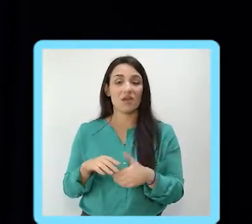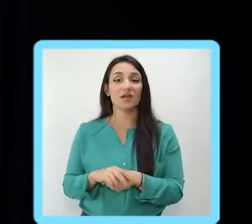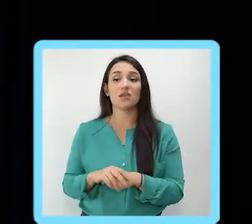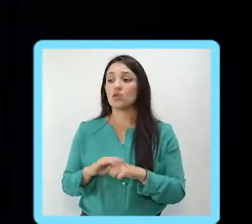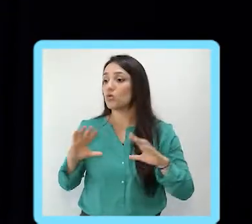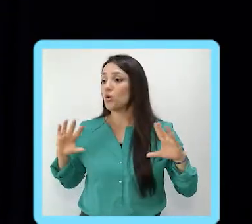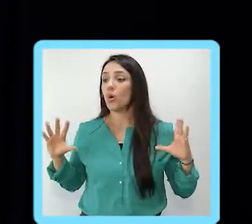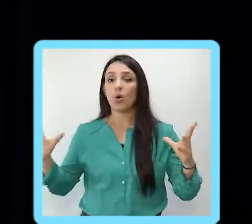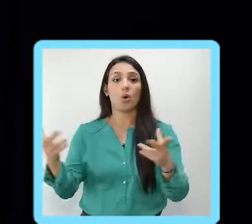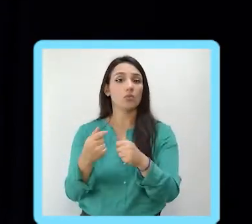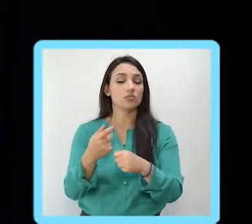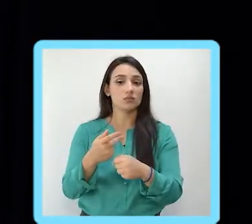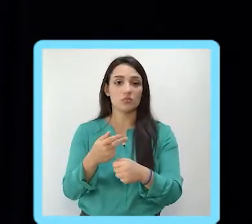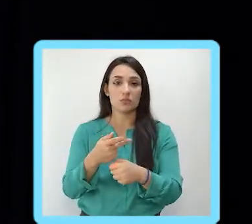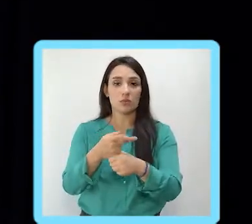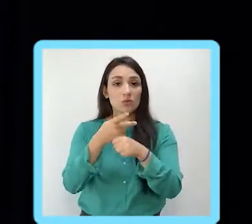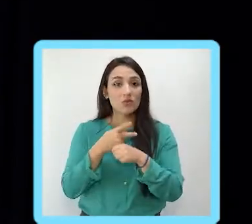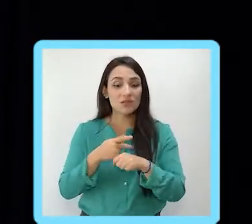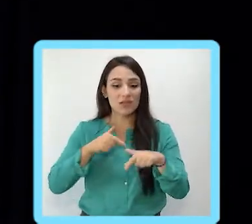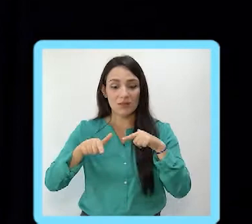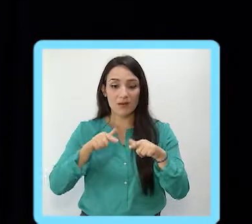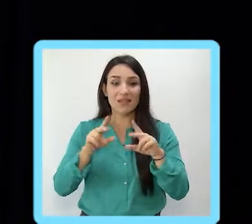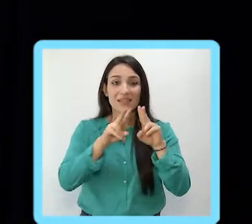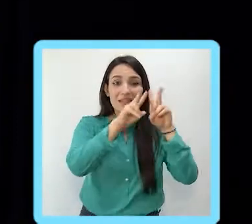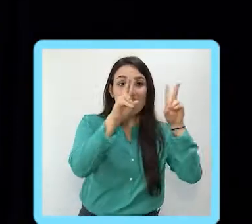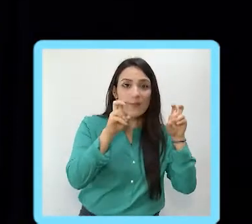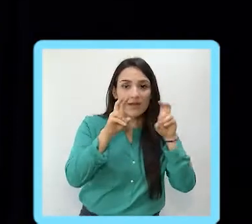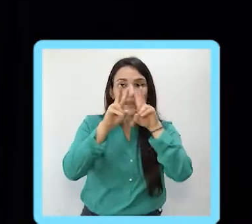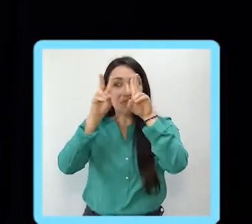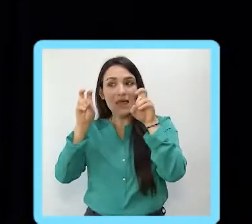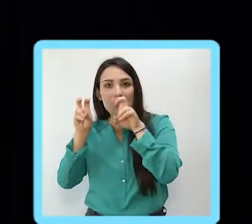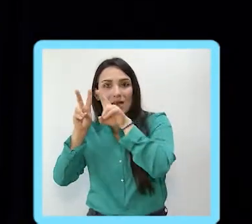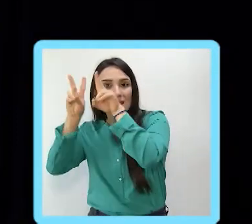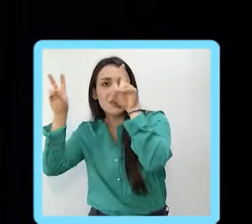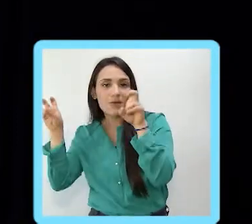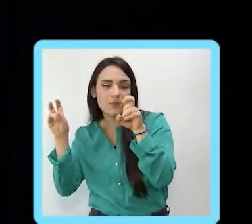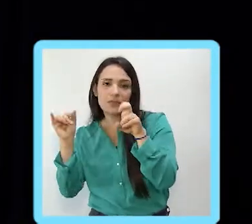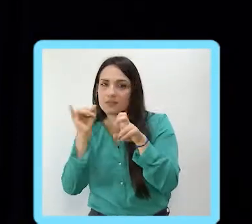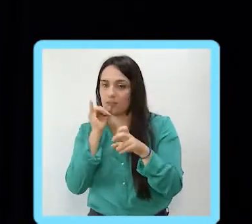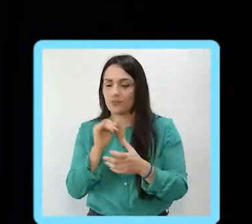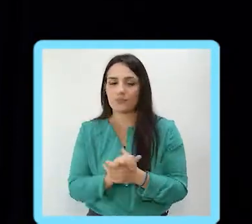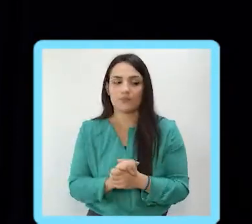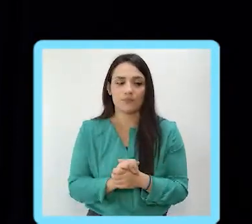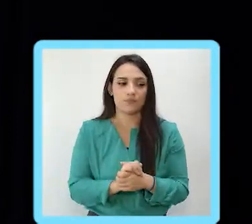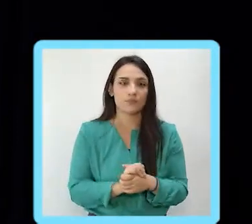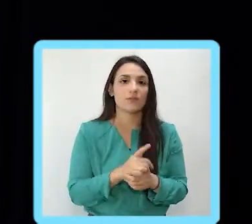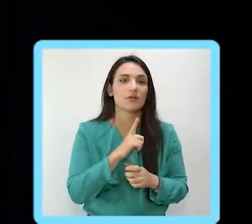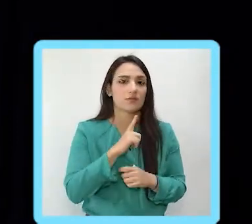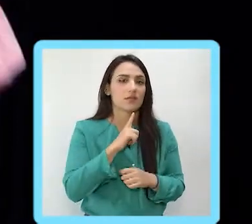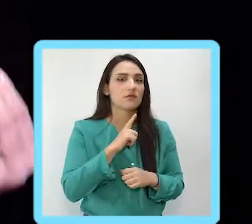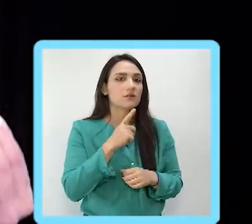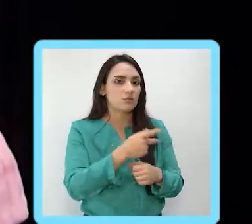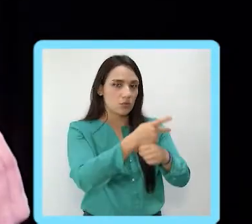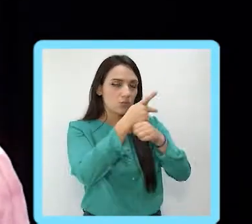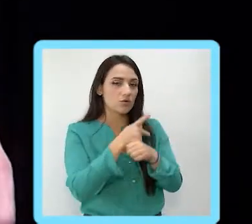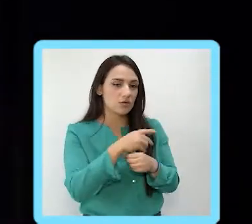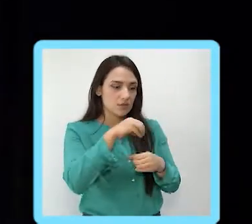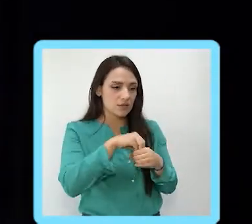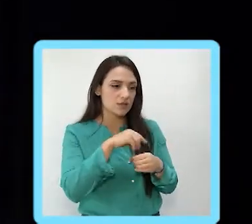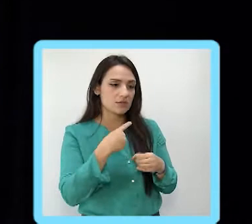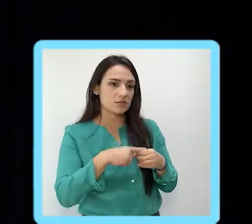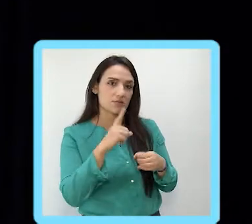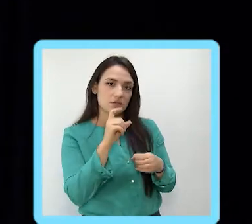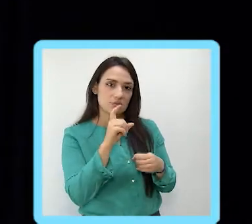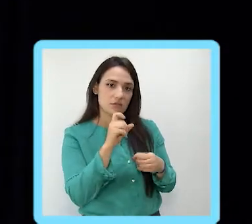atuar, todos os procuradores hoje atuam por matéria, por temática. Então, eu tenho procuradores em Dourados que